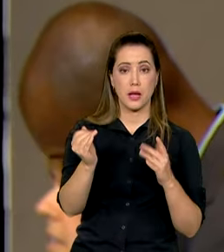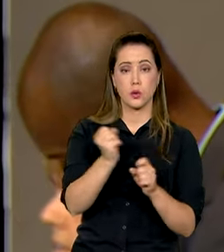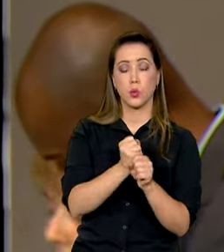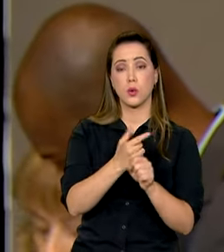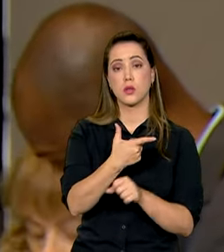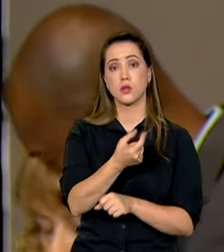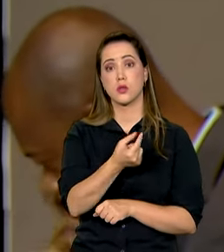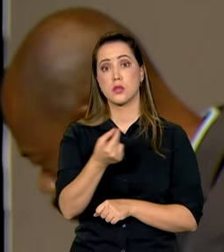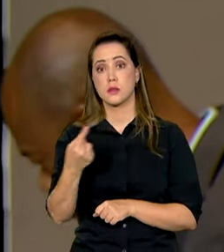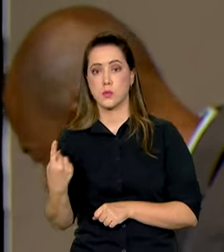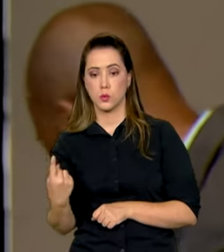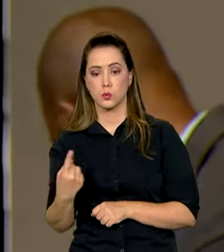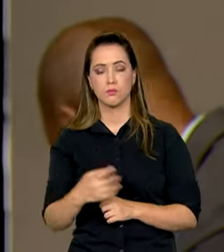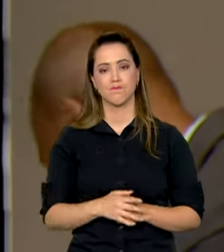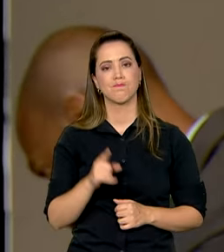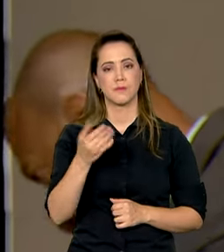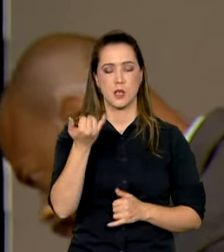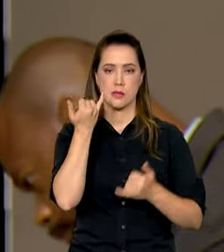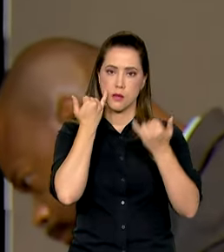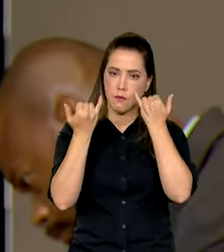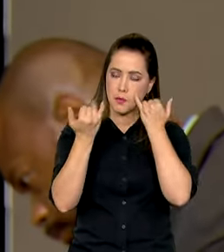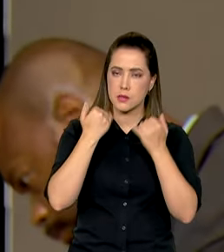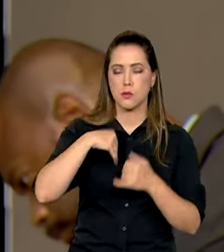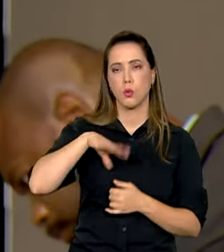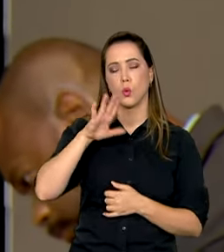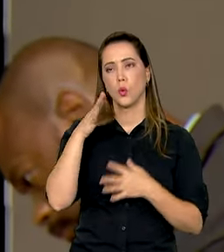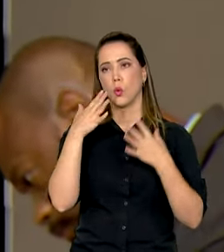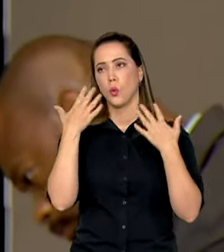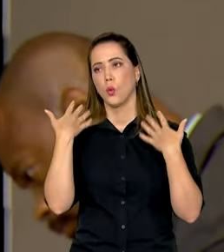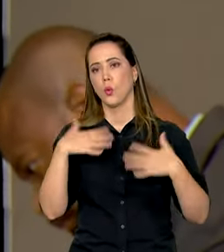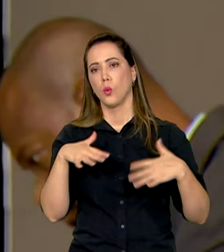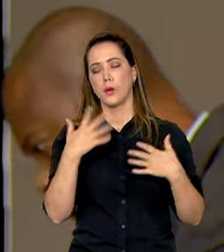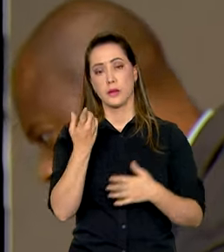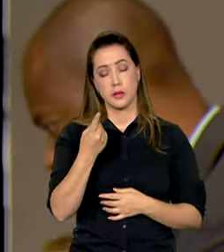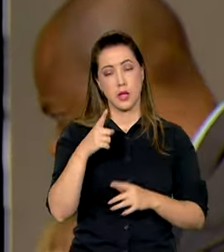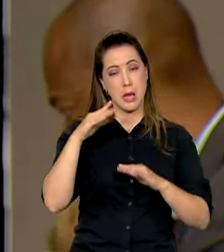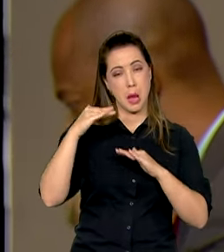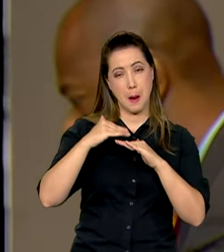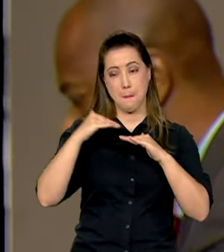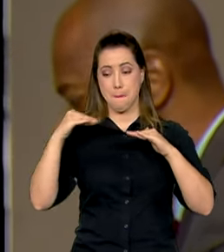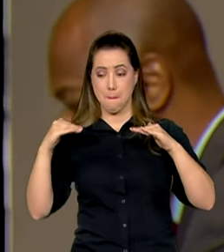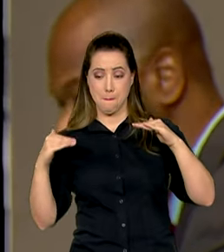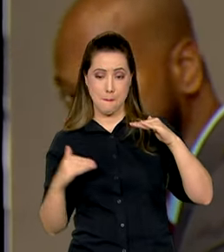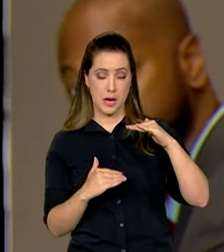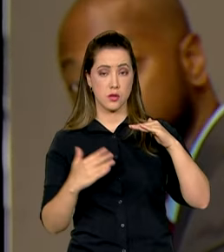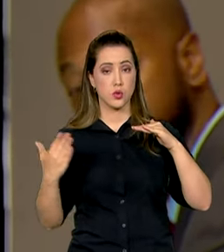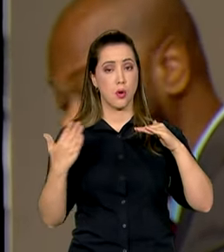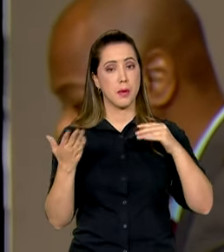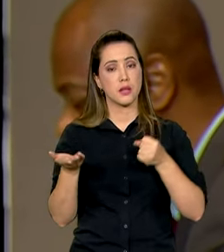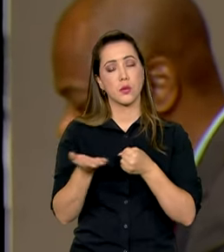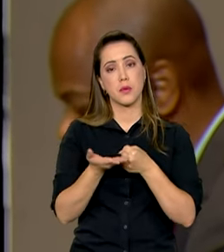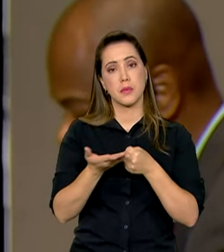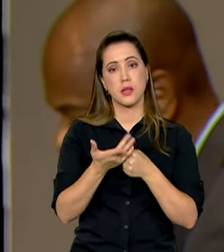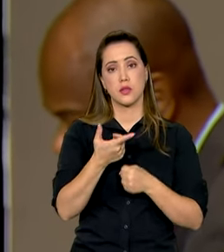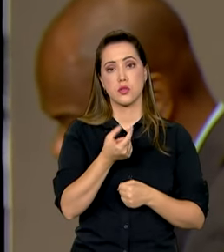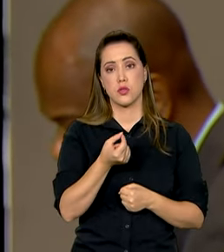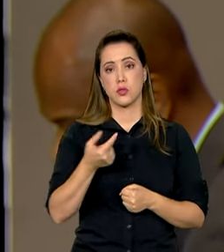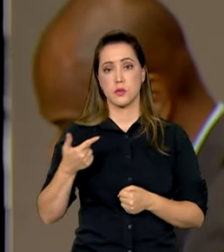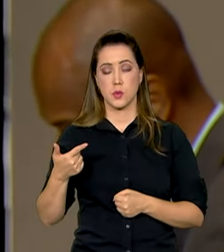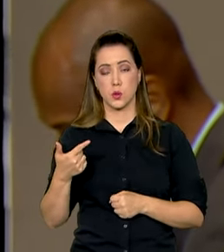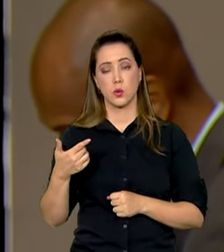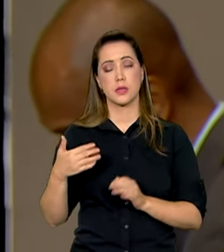isso. Este é o dado mais alarmante e bem inferior à média registrada entre 2002 e